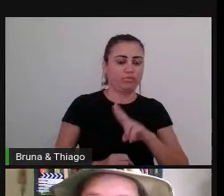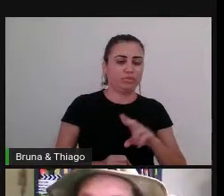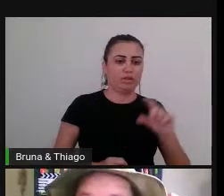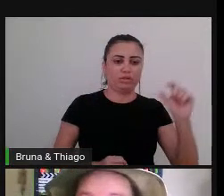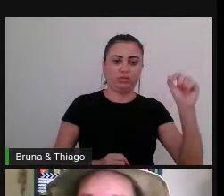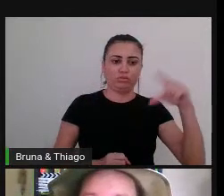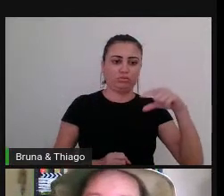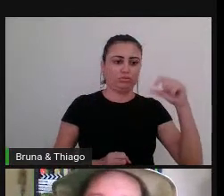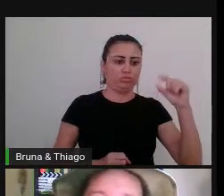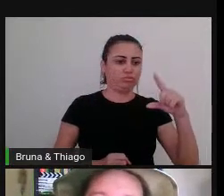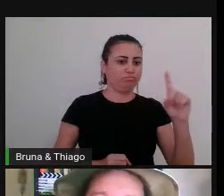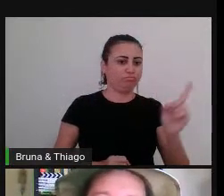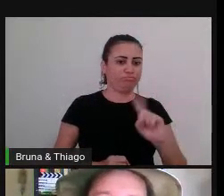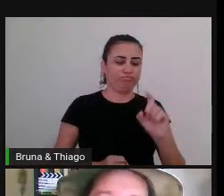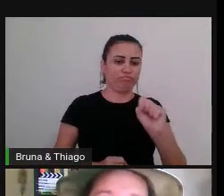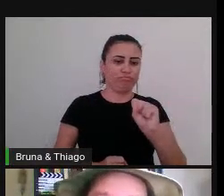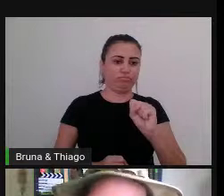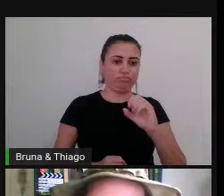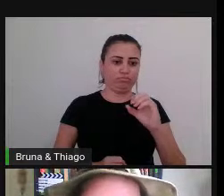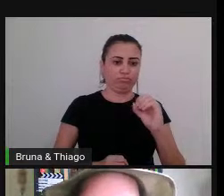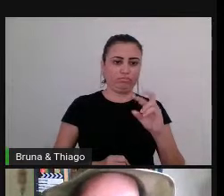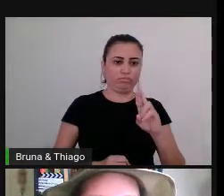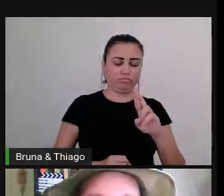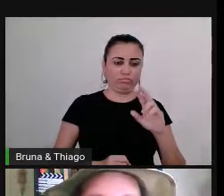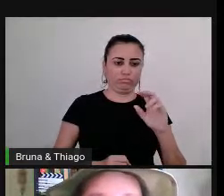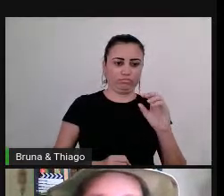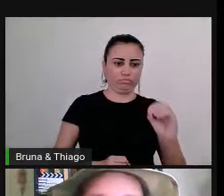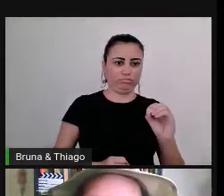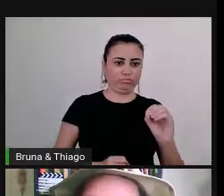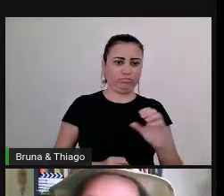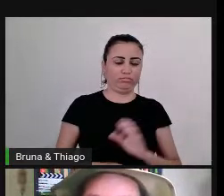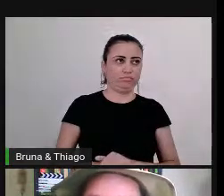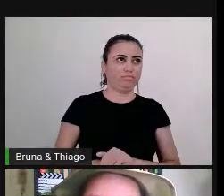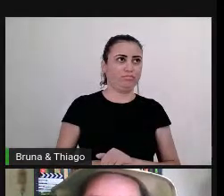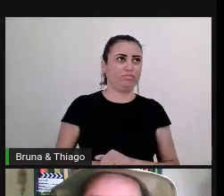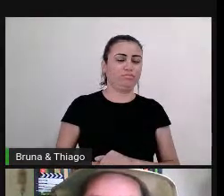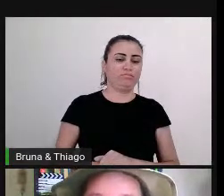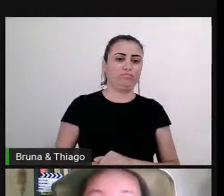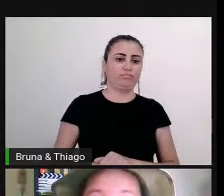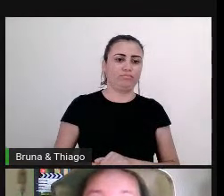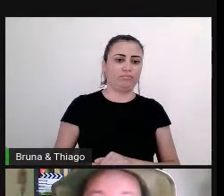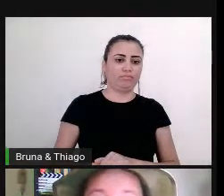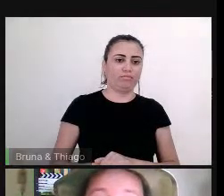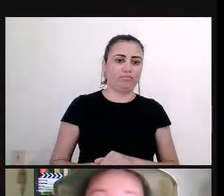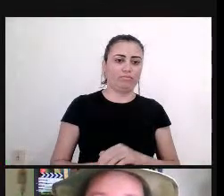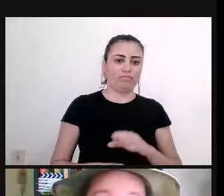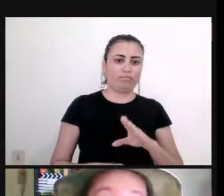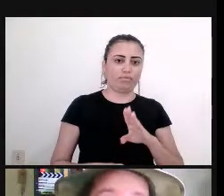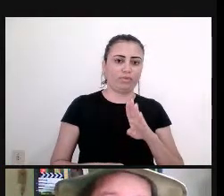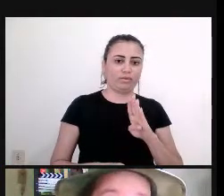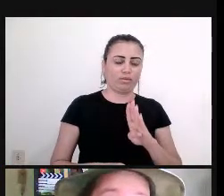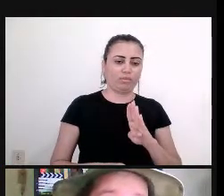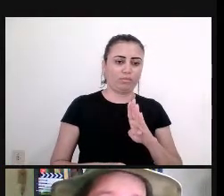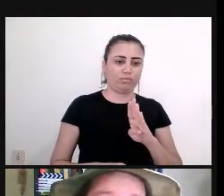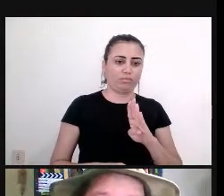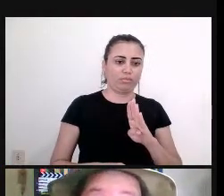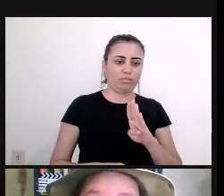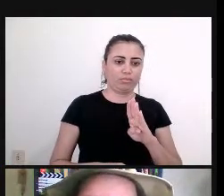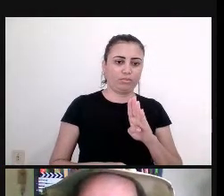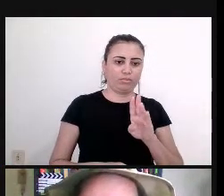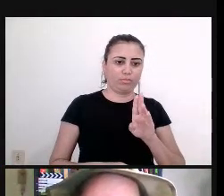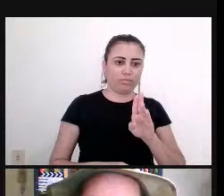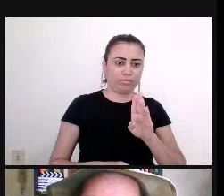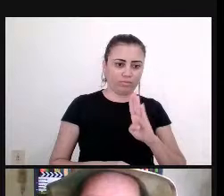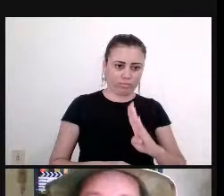problemas, dói um pouquinho o envenenamento, e o problema é os pelos. Butidae, esse Butidae são os escorpiões de importância médica.